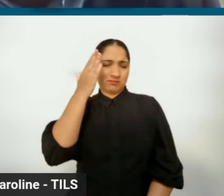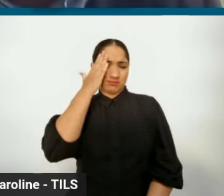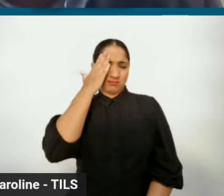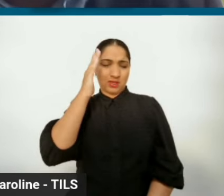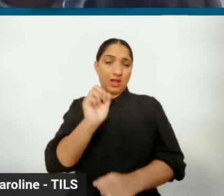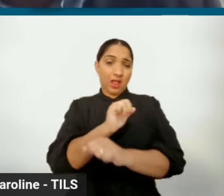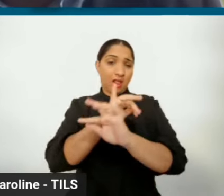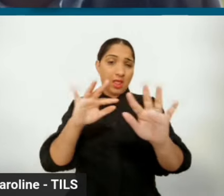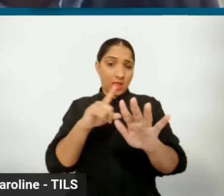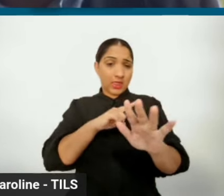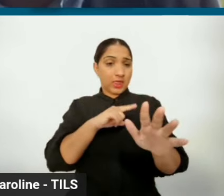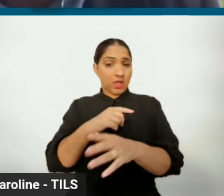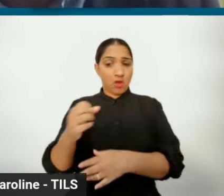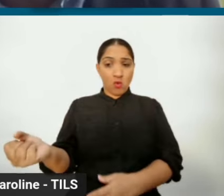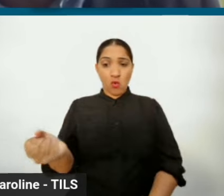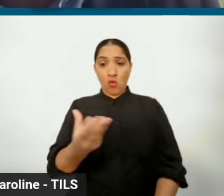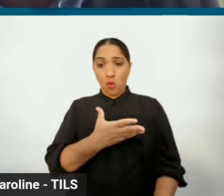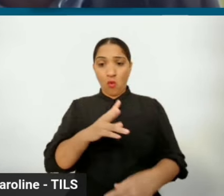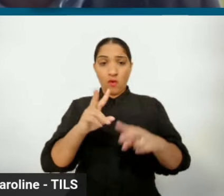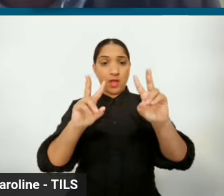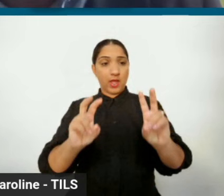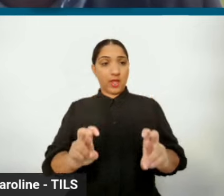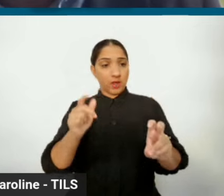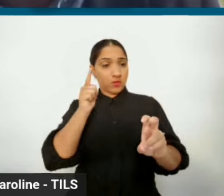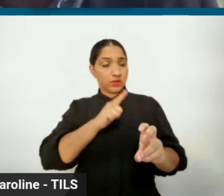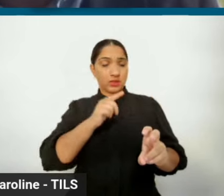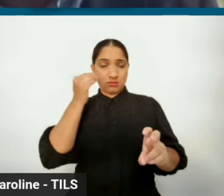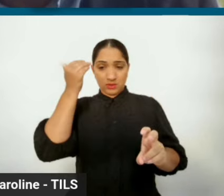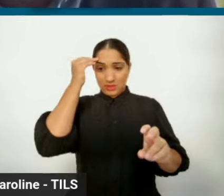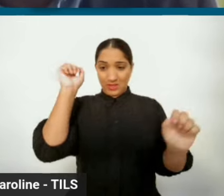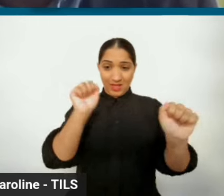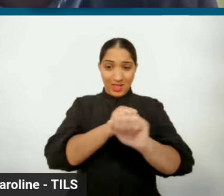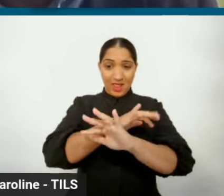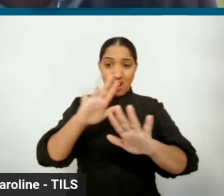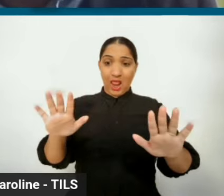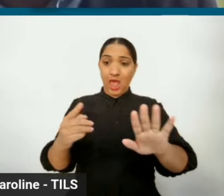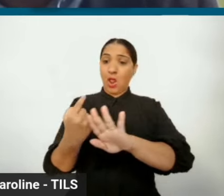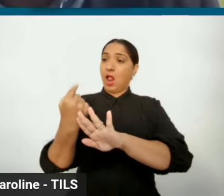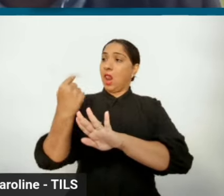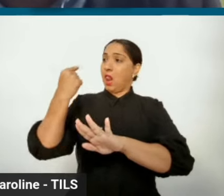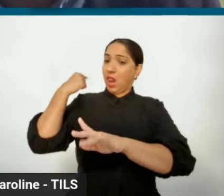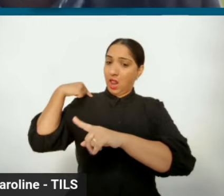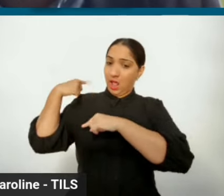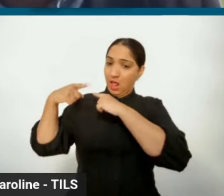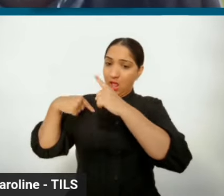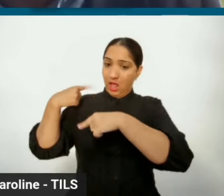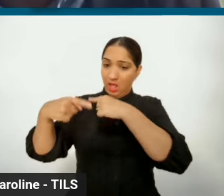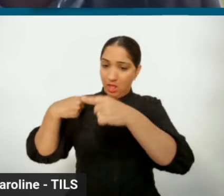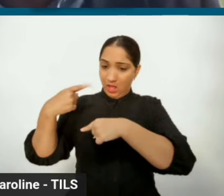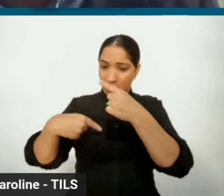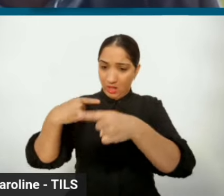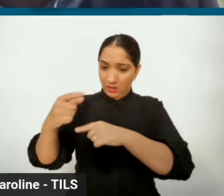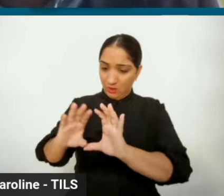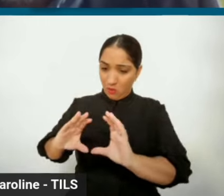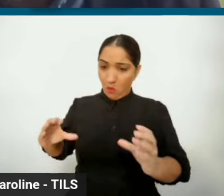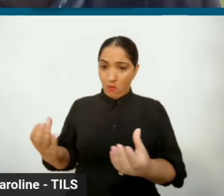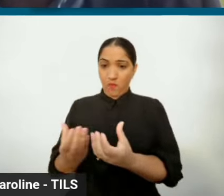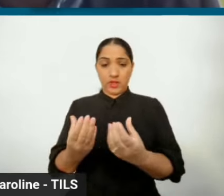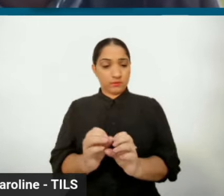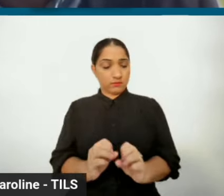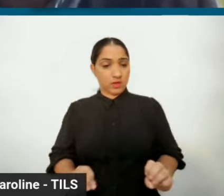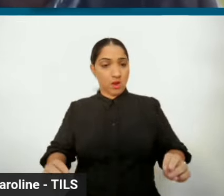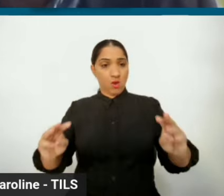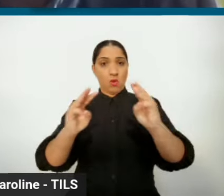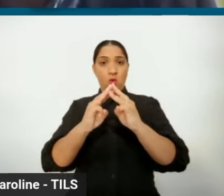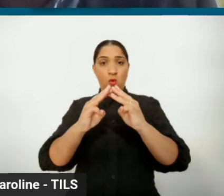de deficiência, a nova concepção, desde a Convenção da ONU, nós temos que migrar o